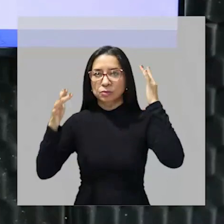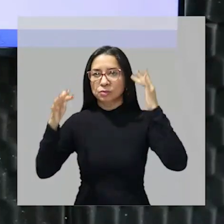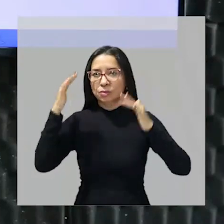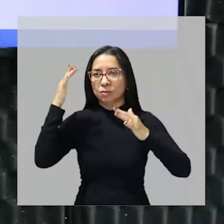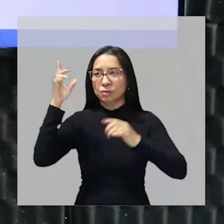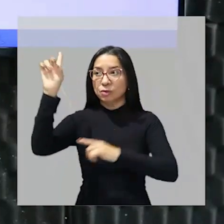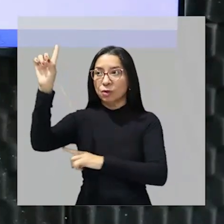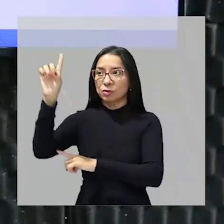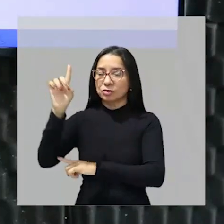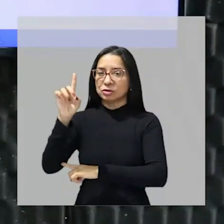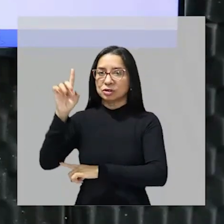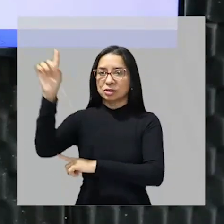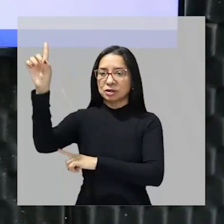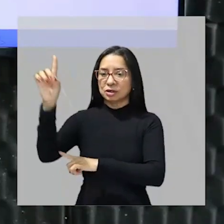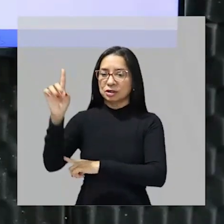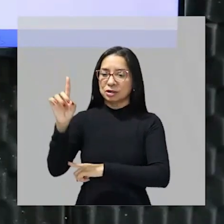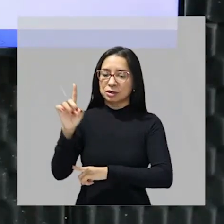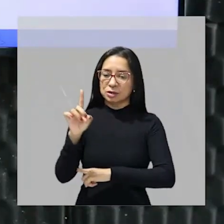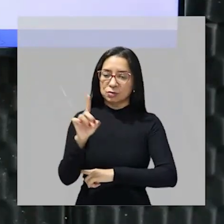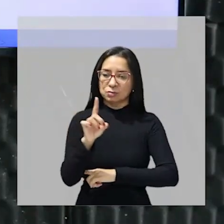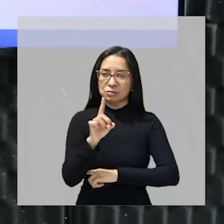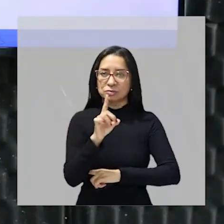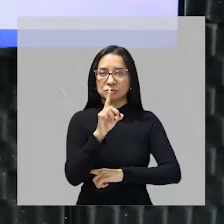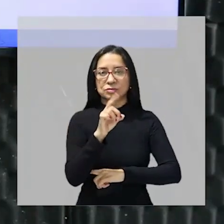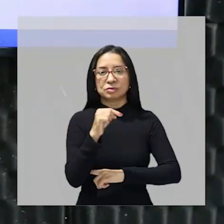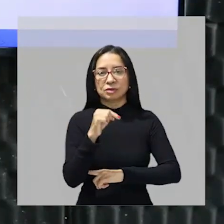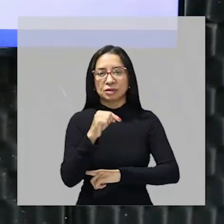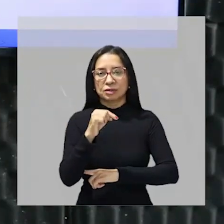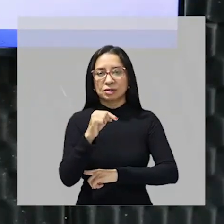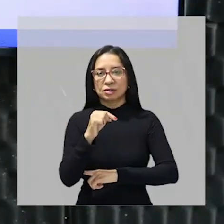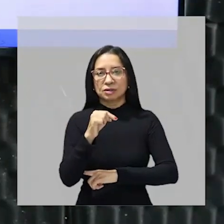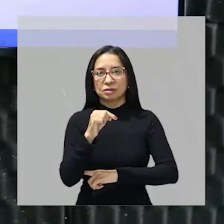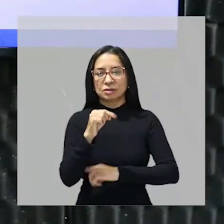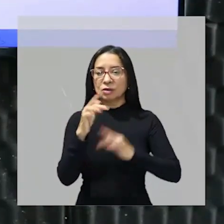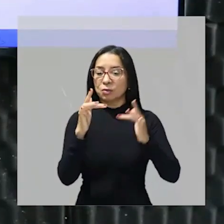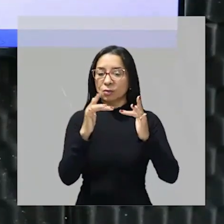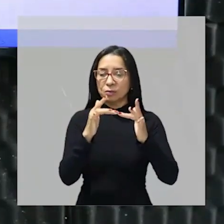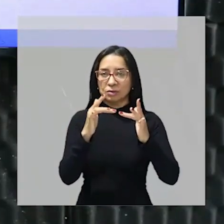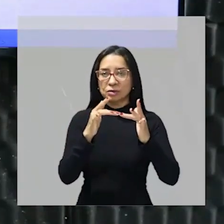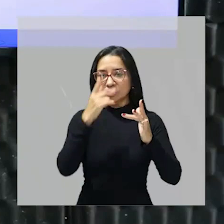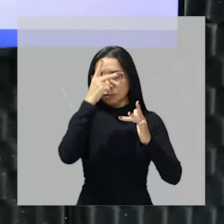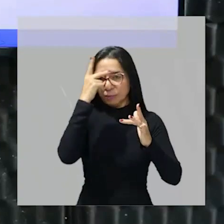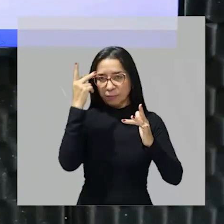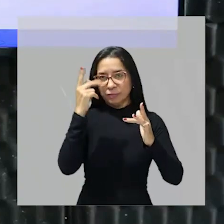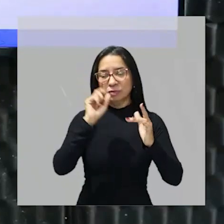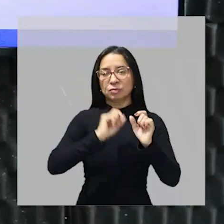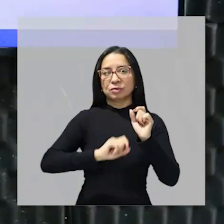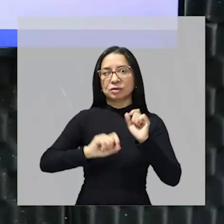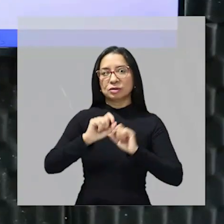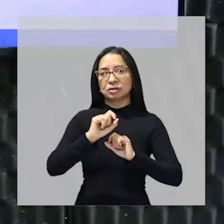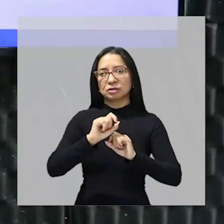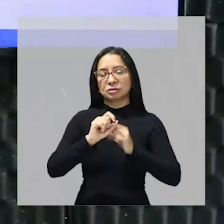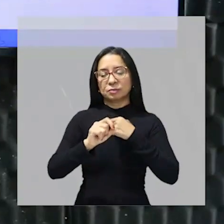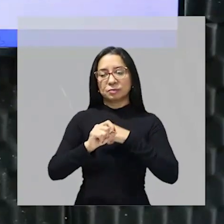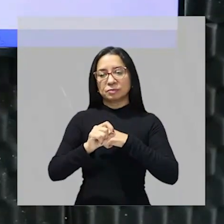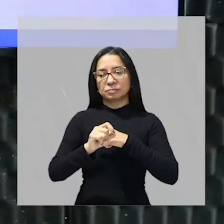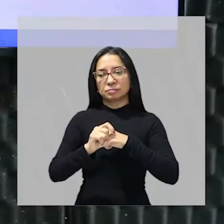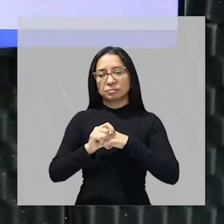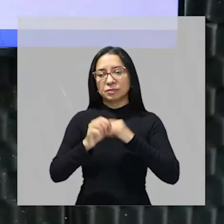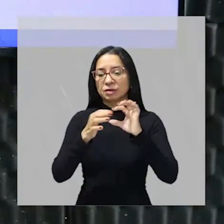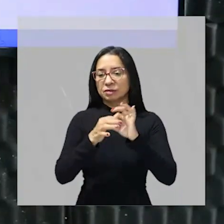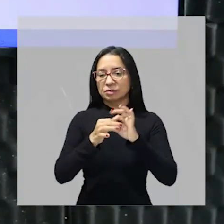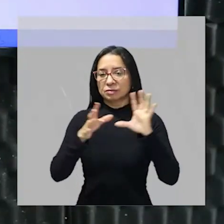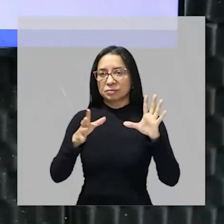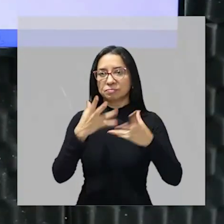os deuses, no caso, aparecerem e falar com a pessoa que estava, né, ali disposta